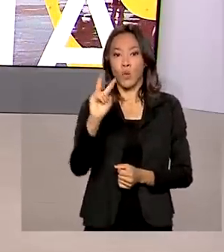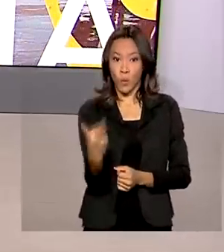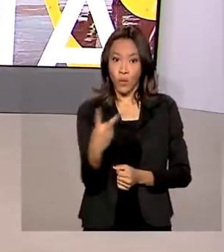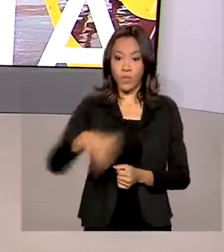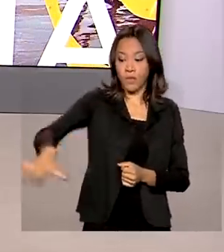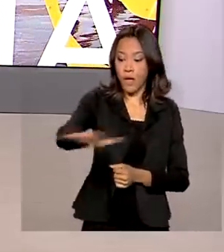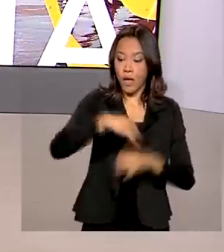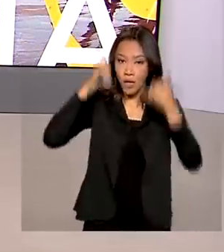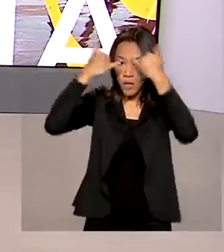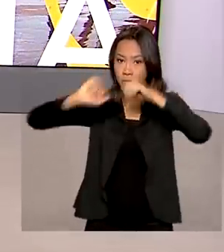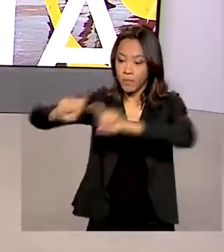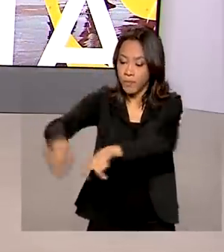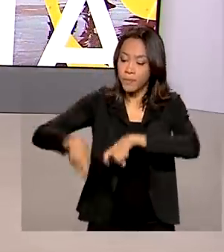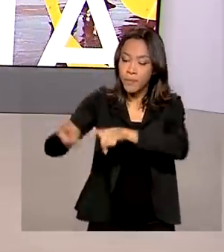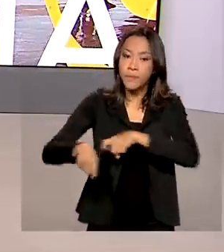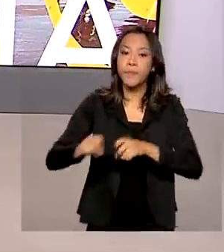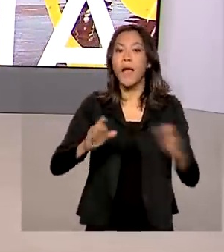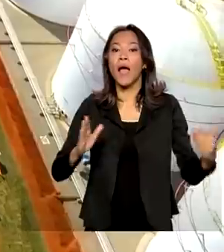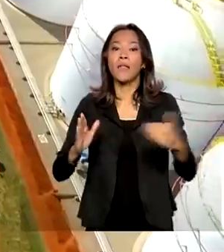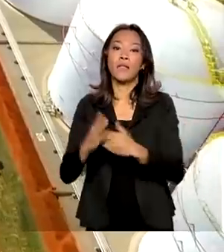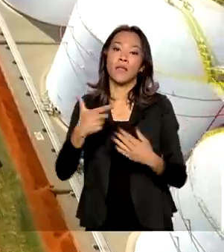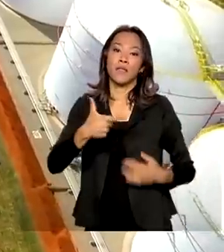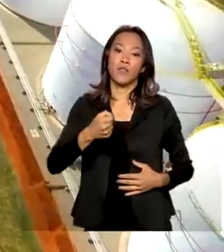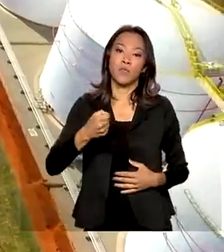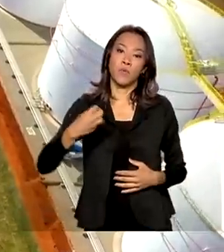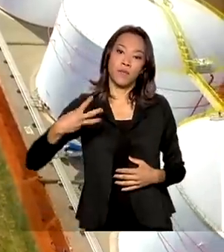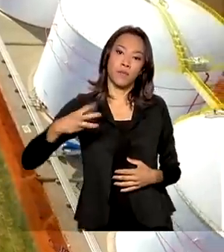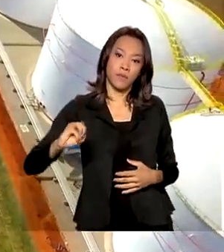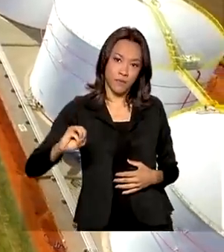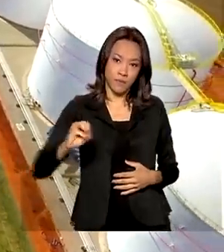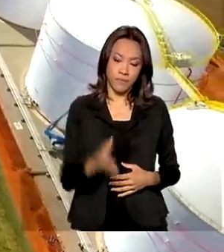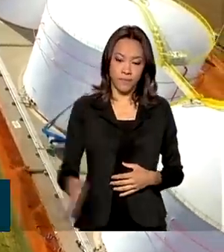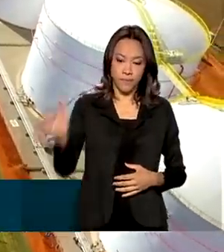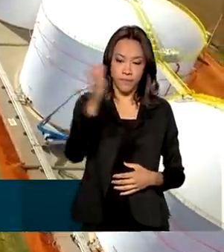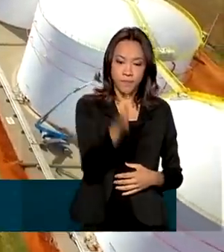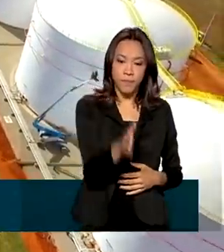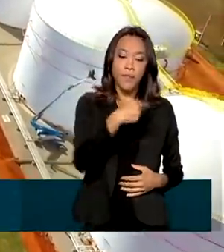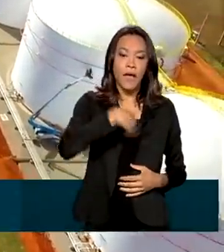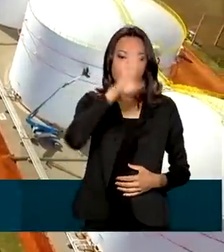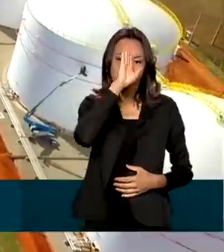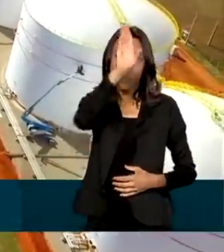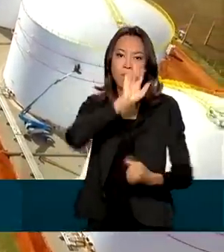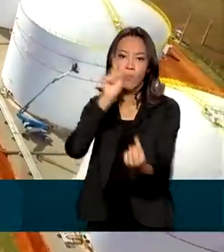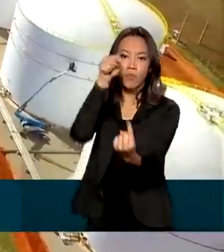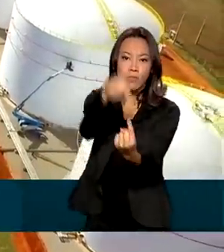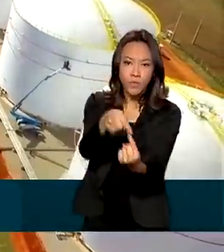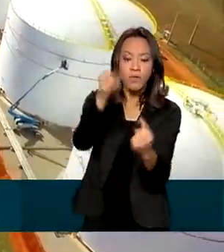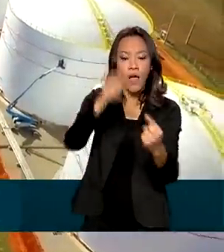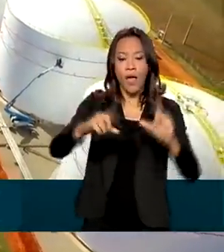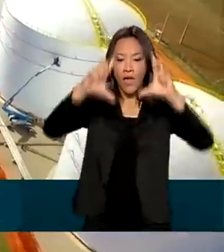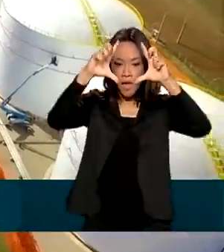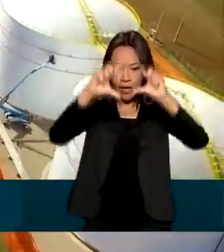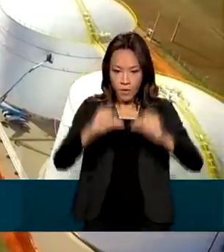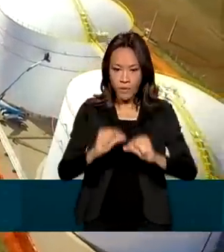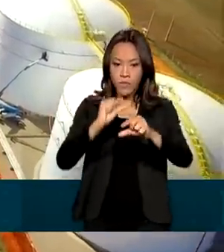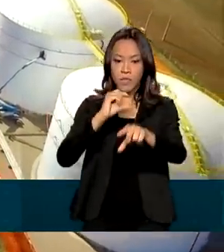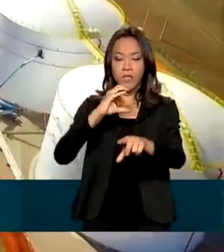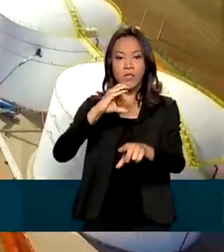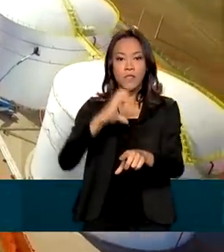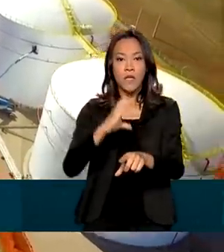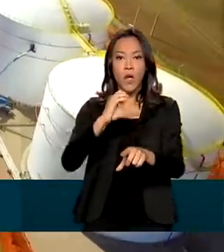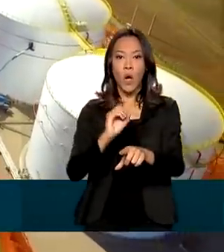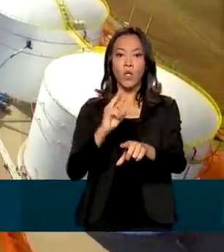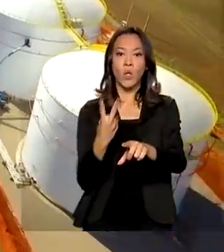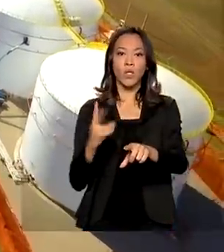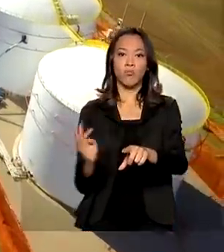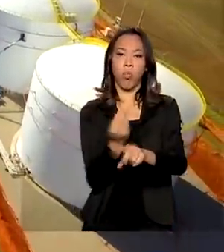década até 2030. A principal meta é reduzir a emissão de carbono em